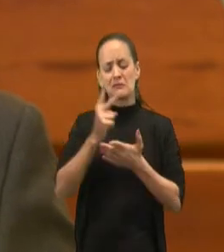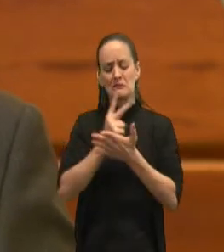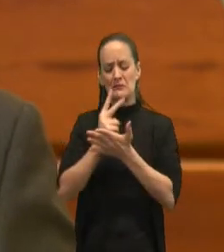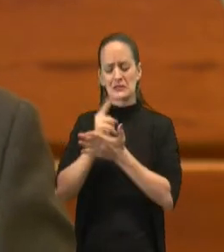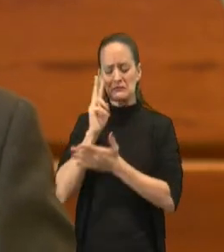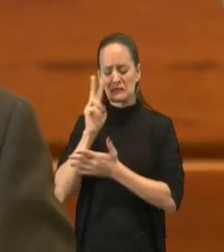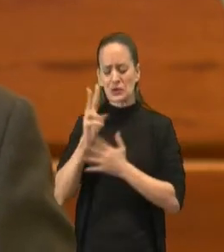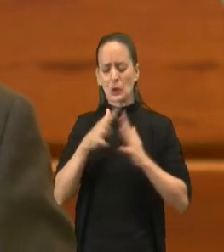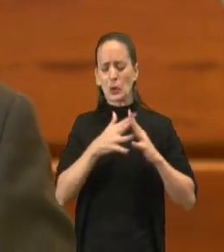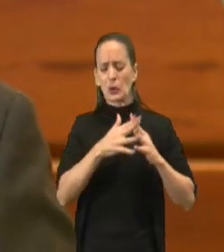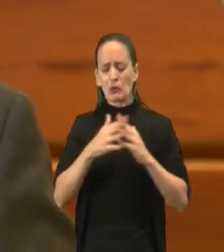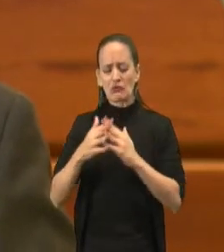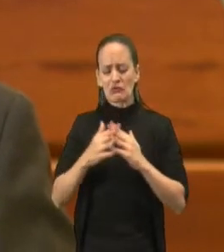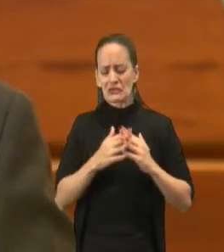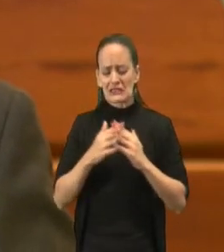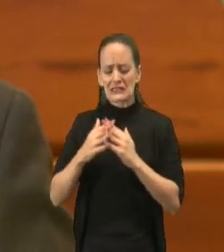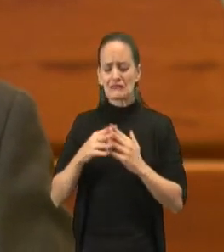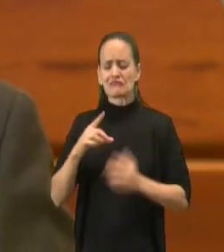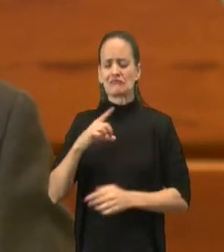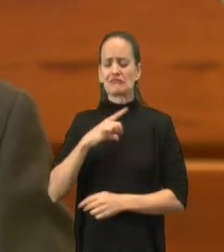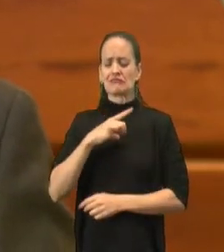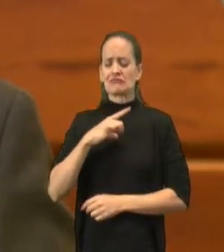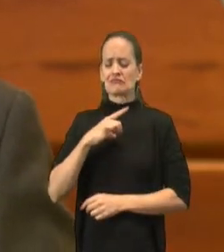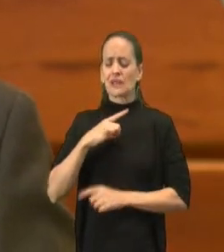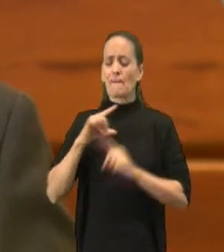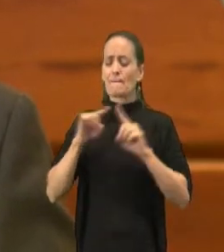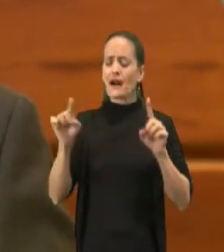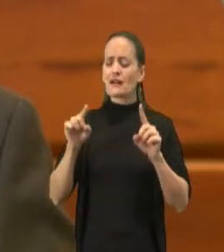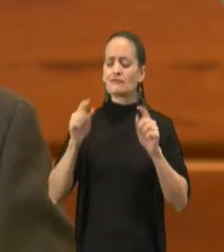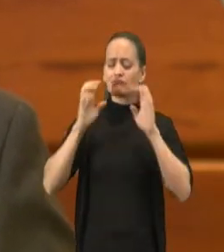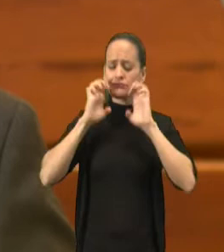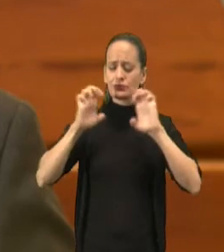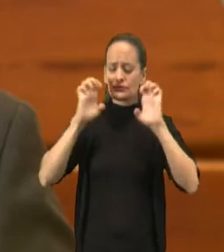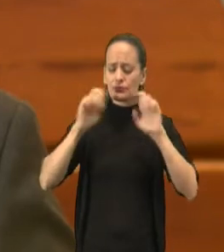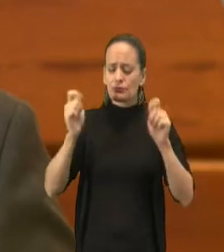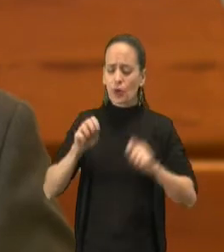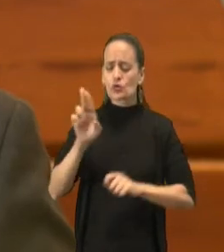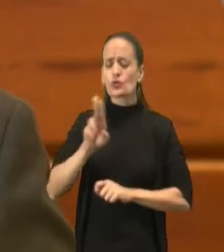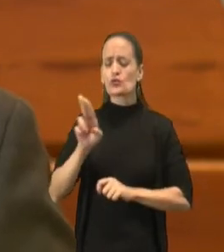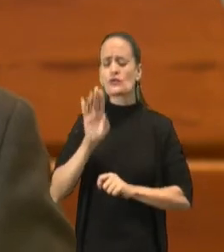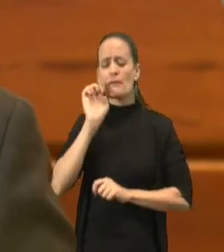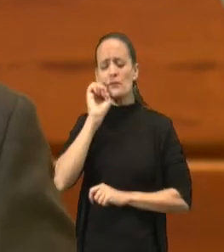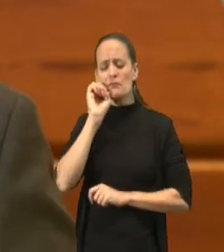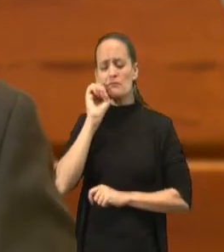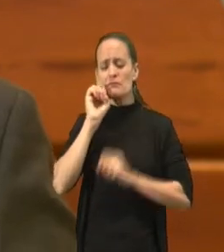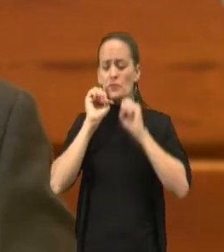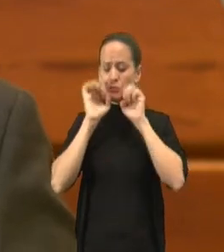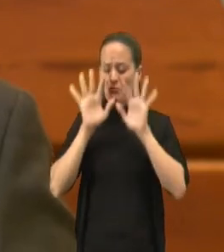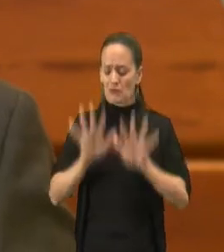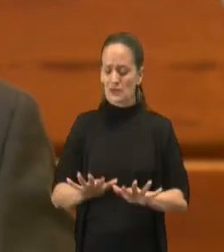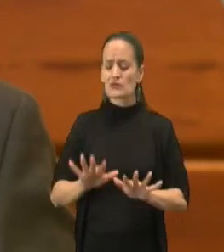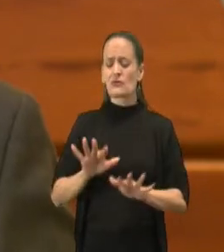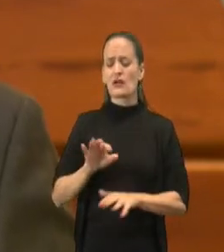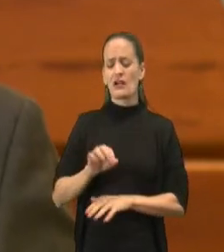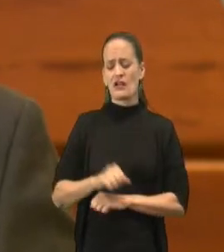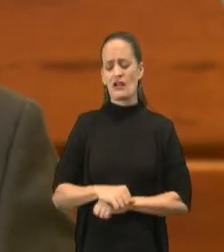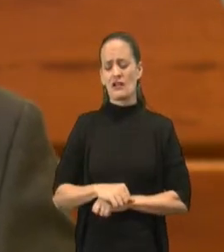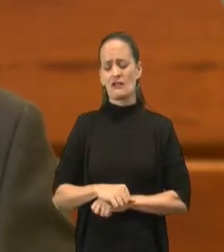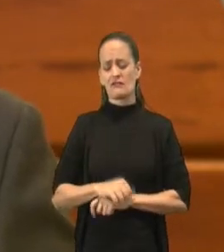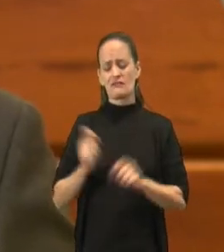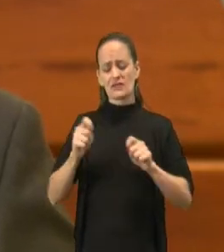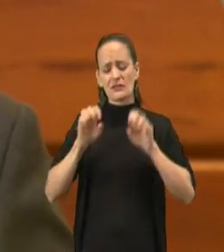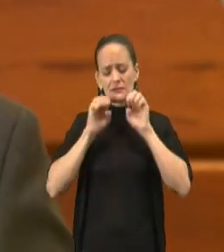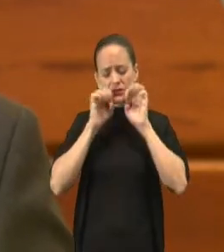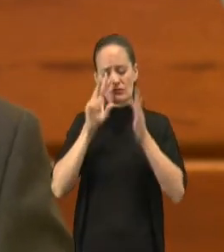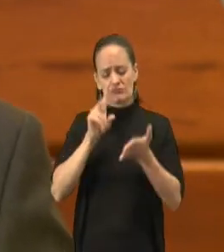temos dito aqui, seja usada somente para o bem, ó Pai. Escreva somente aquilo que venha a